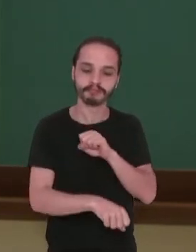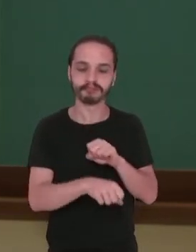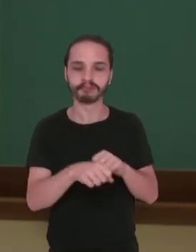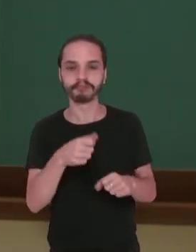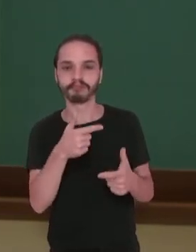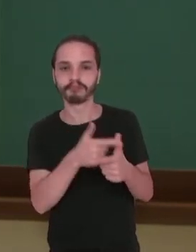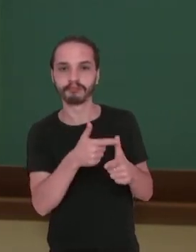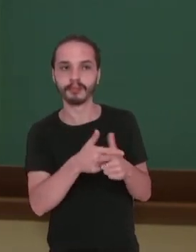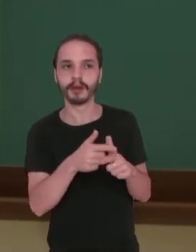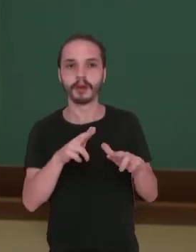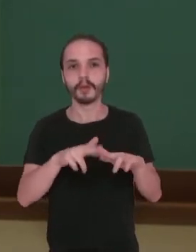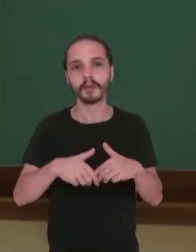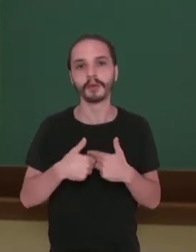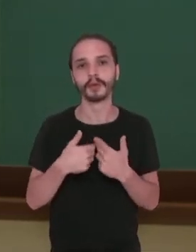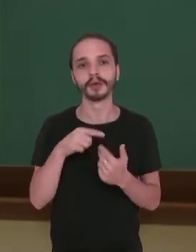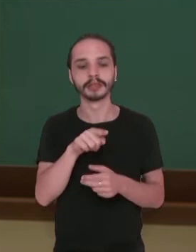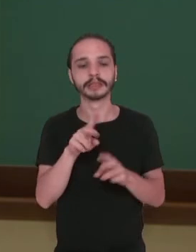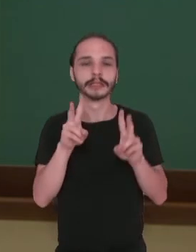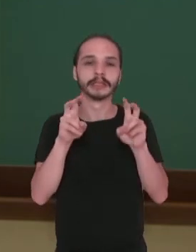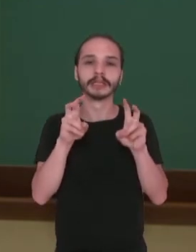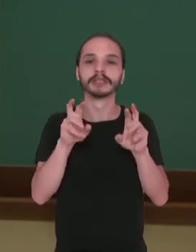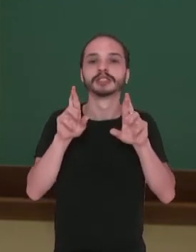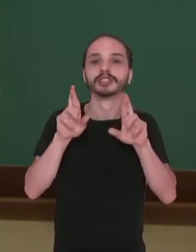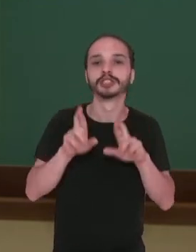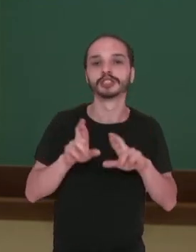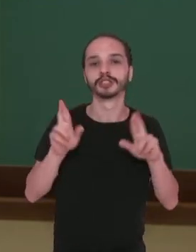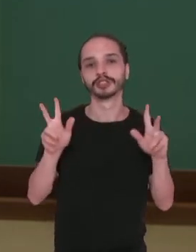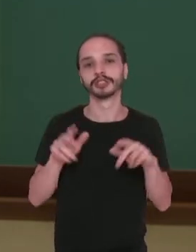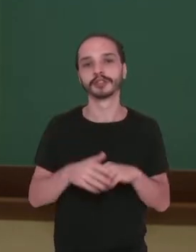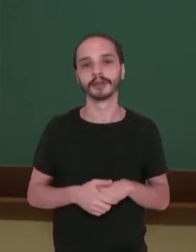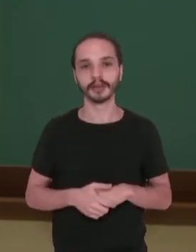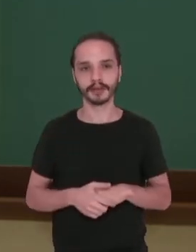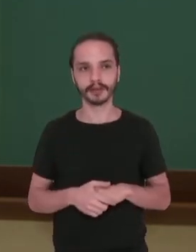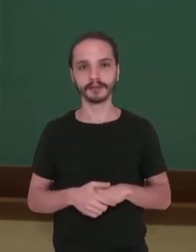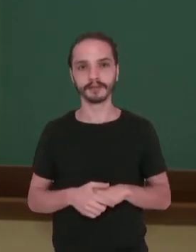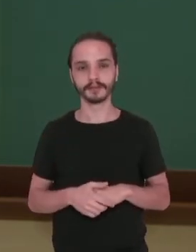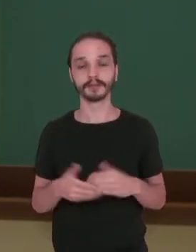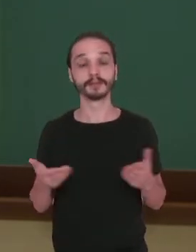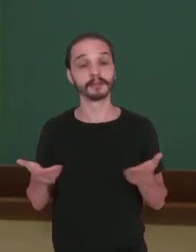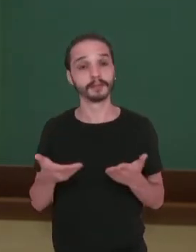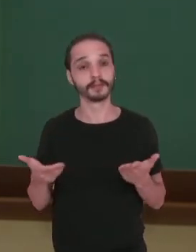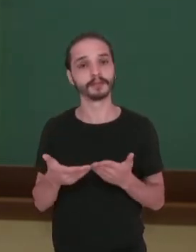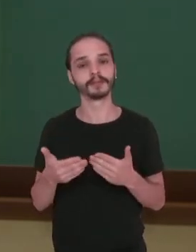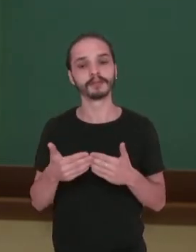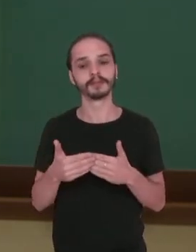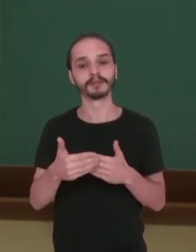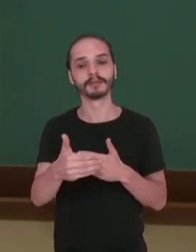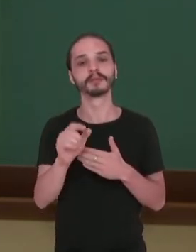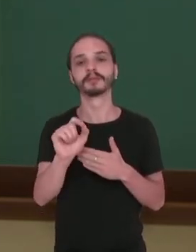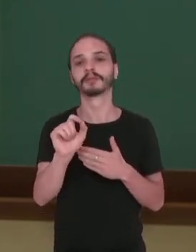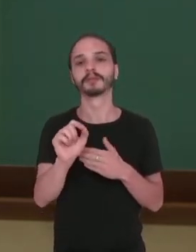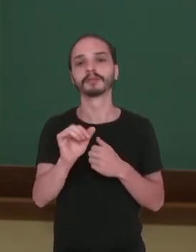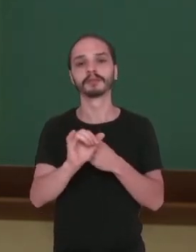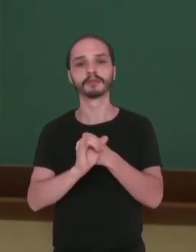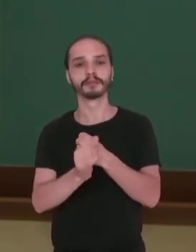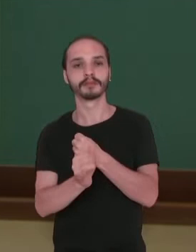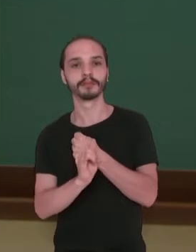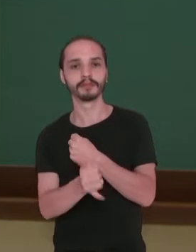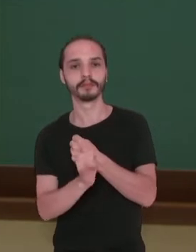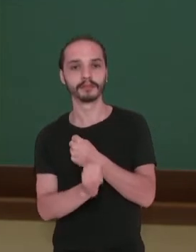considerado, entre aspas, diferente. Agora, temos uma crônica, a